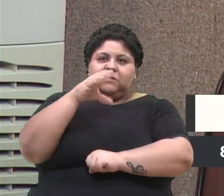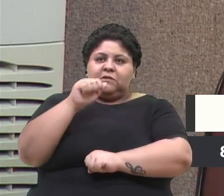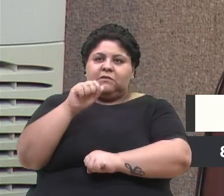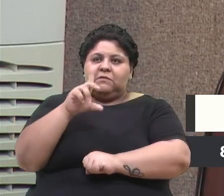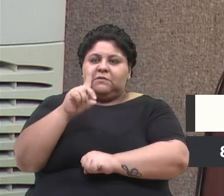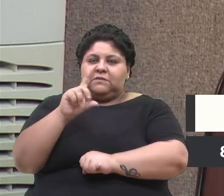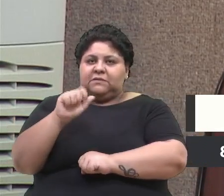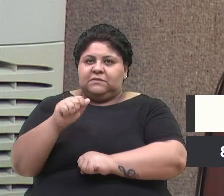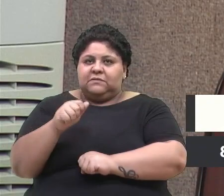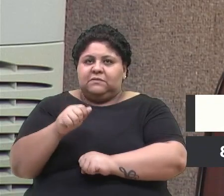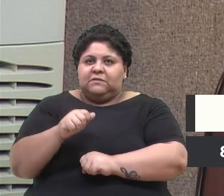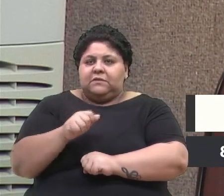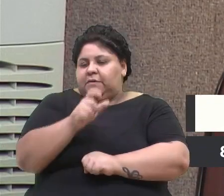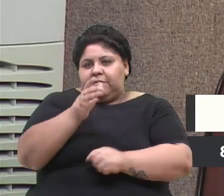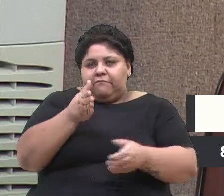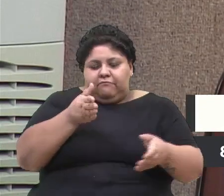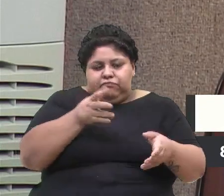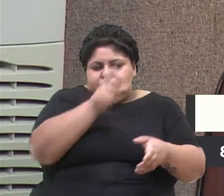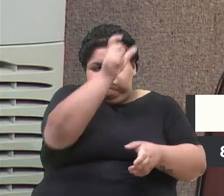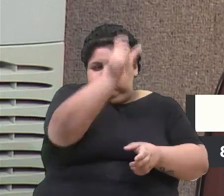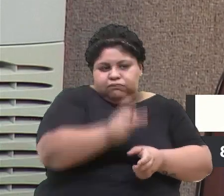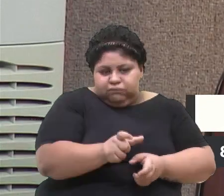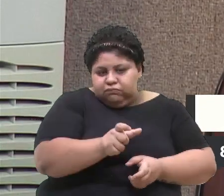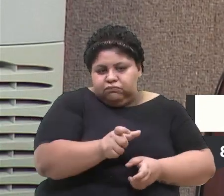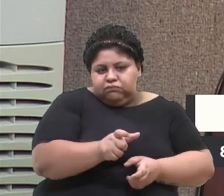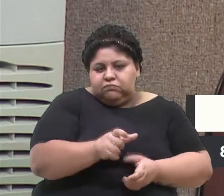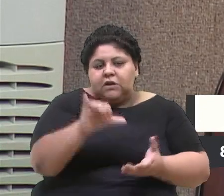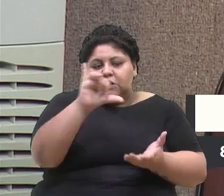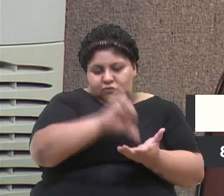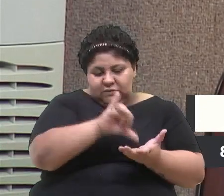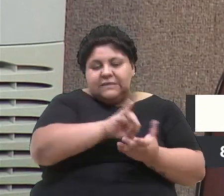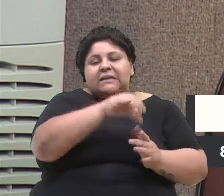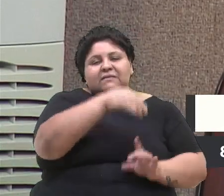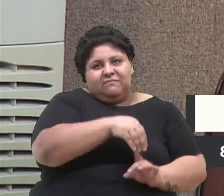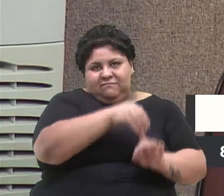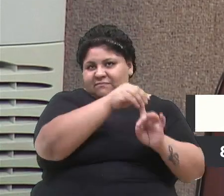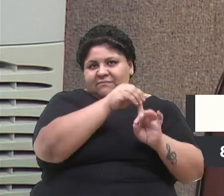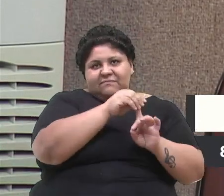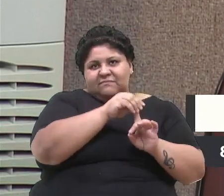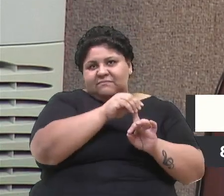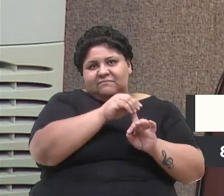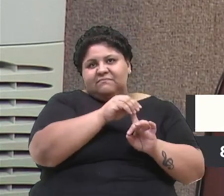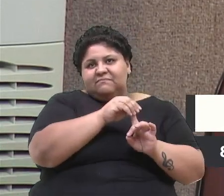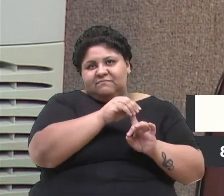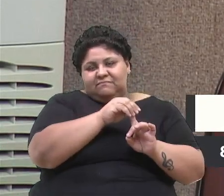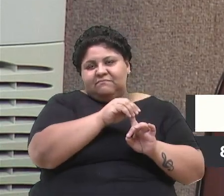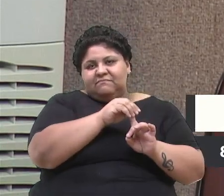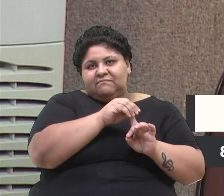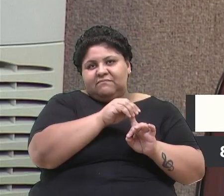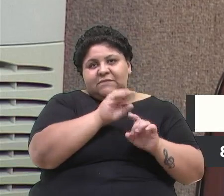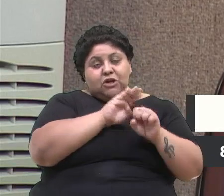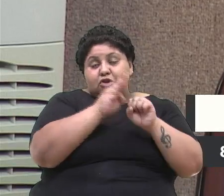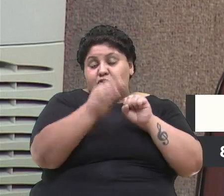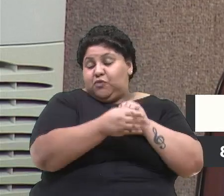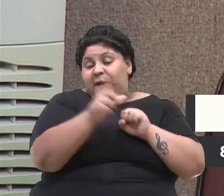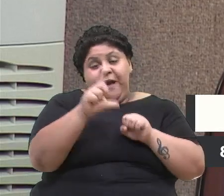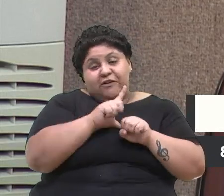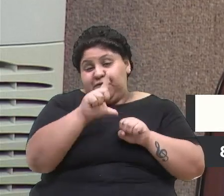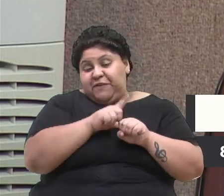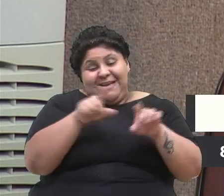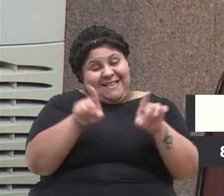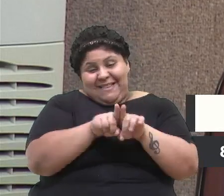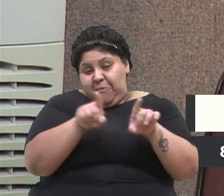nossas calçadas no centro, principalmente, e nem se fala nos bairros, que às vezes nem tem as calçadas para caminhar,